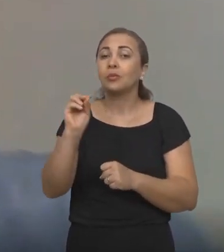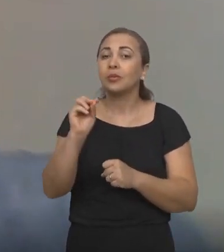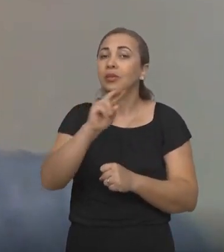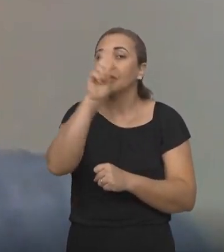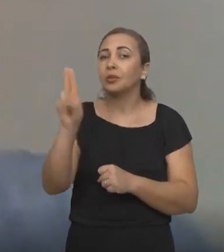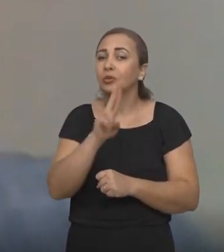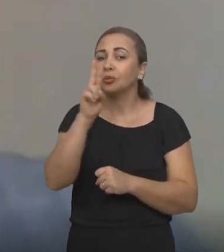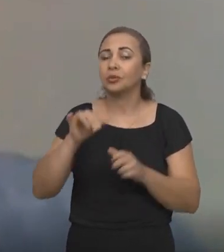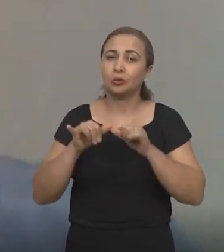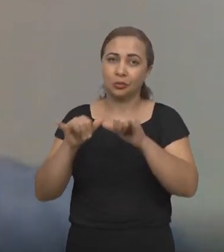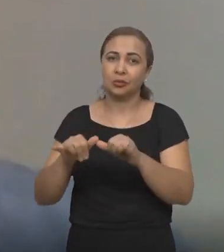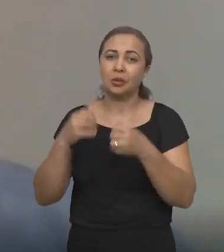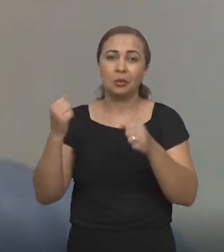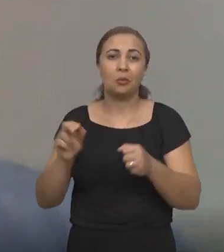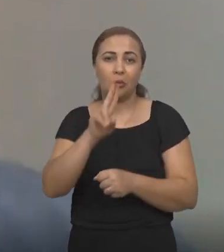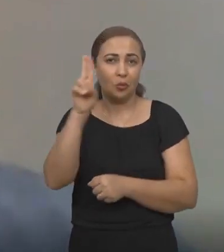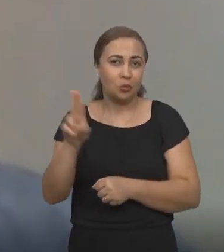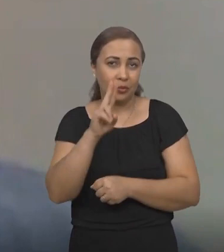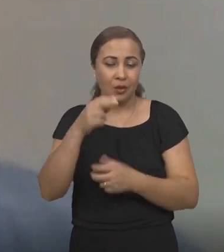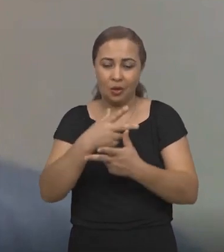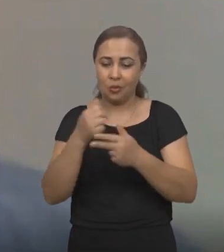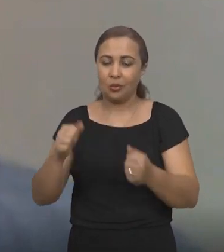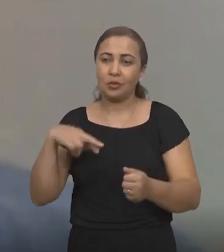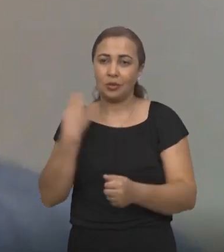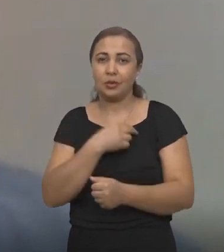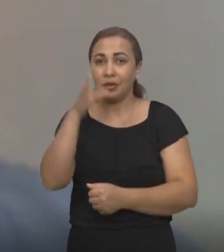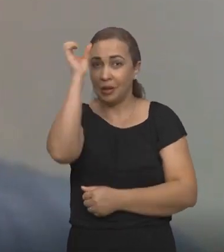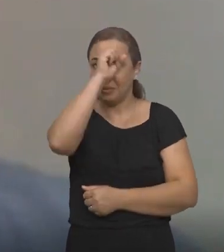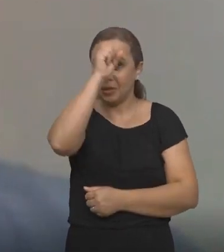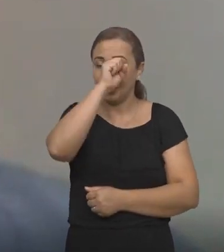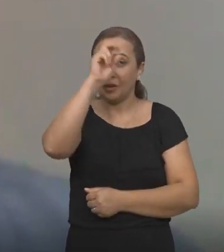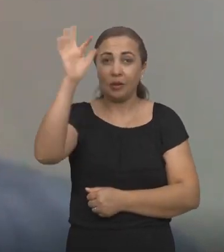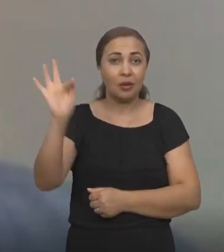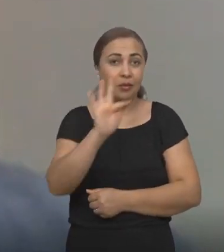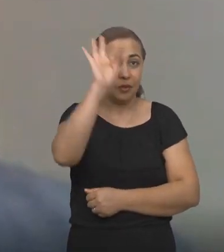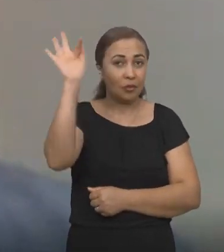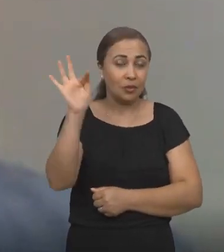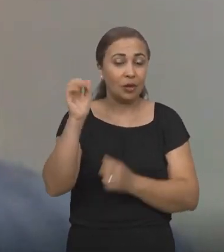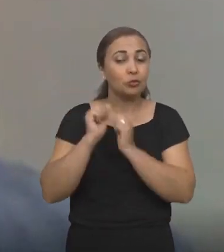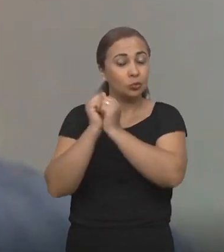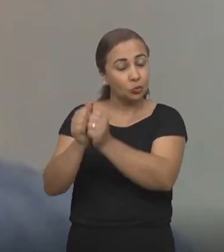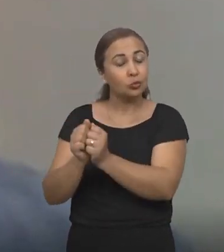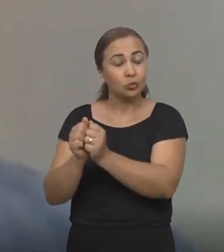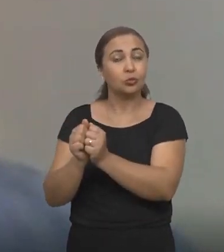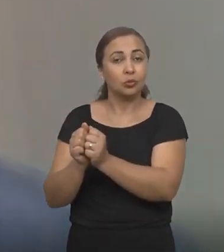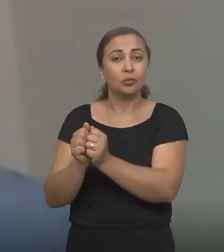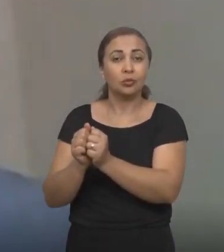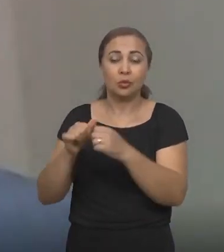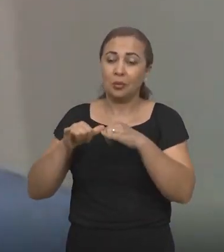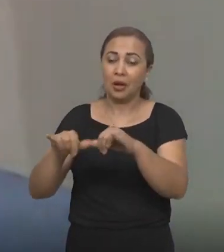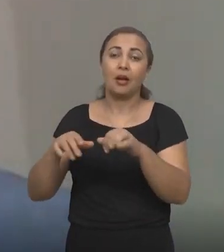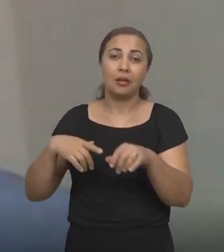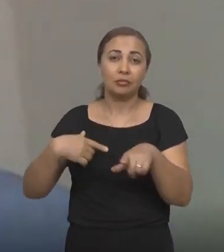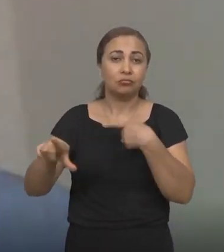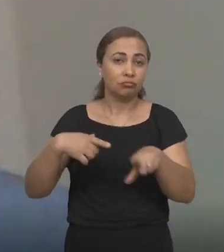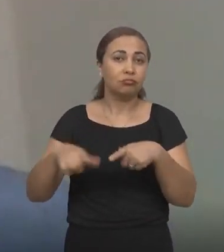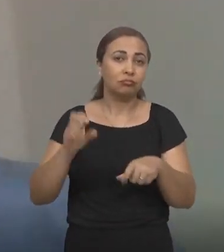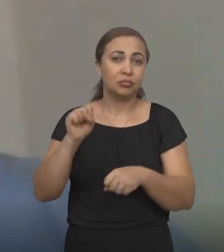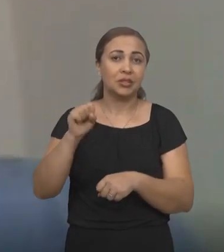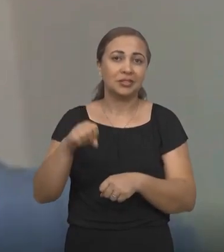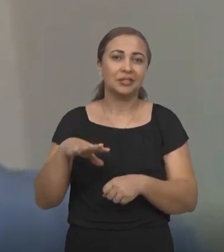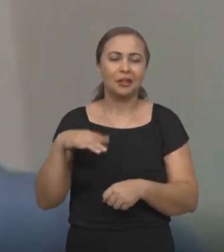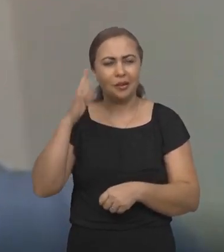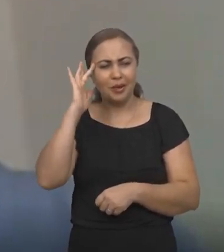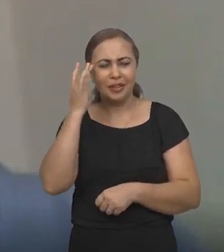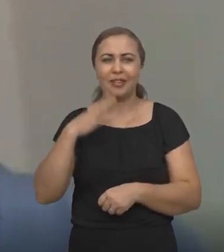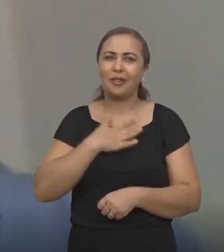no mercado e pôde utilizar coisas que a gente aprendeu na faculdade no mercado mesmo. Eu achava que eu gostava muito